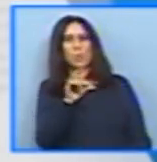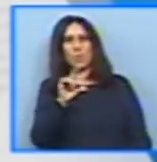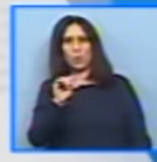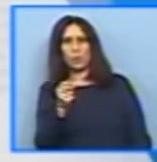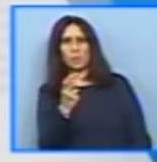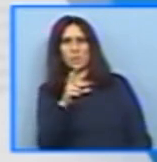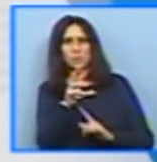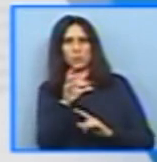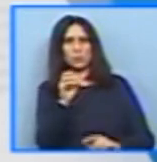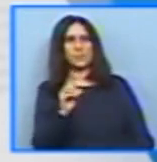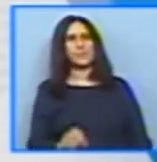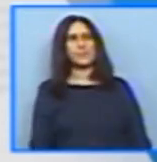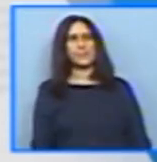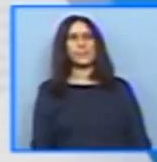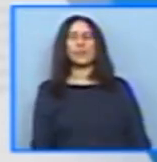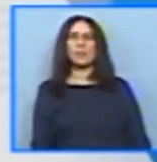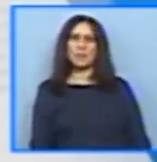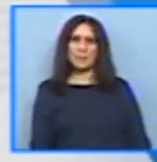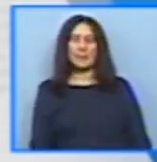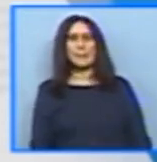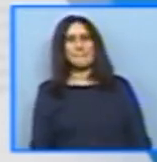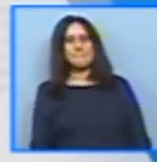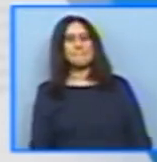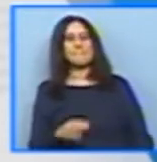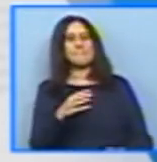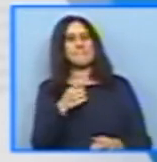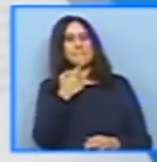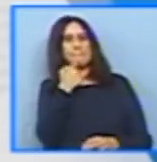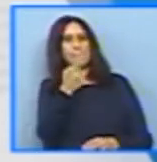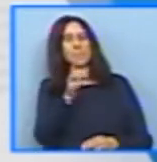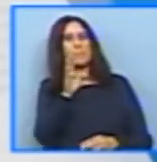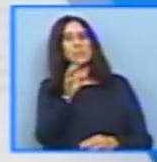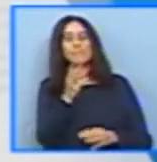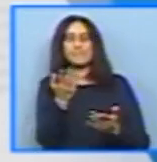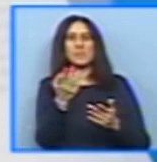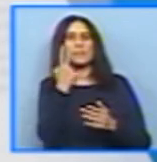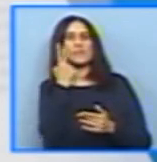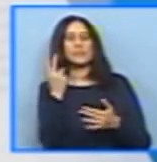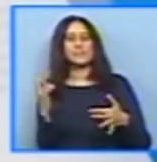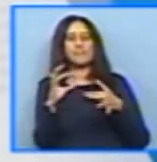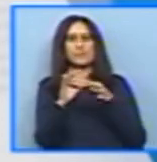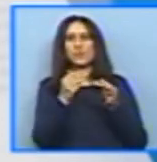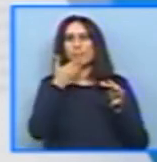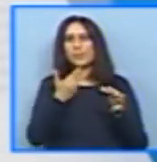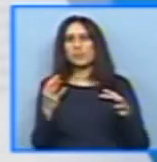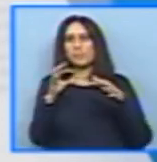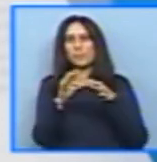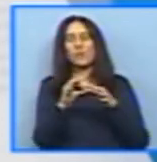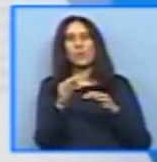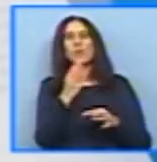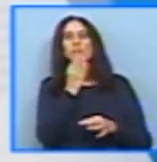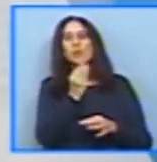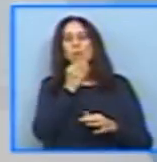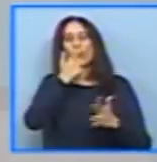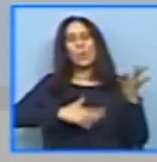Remete, mas cá está, remete também dentro desta vivência, desta experiência vivida pelo povo de Israel.